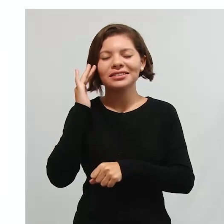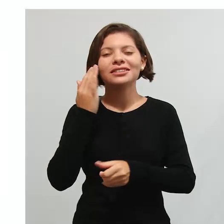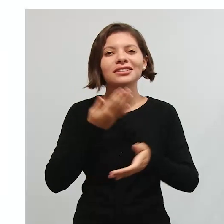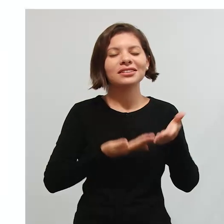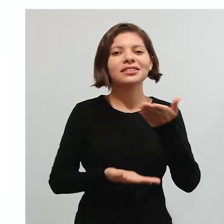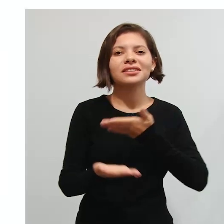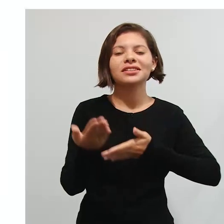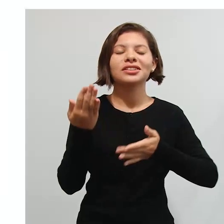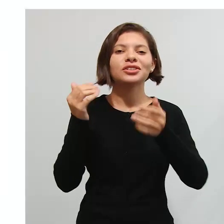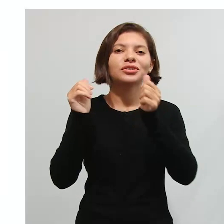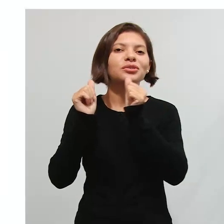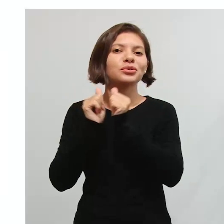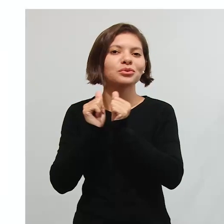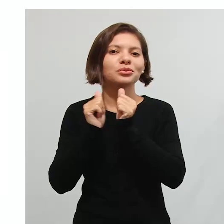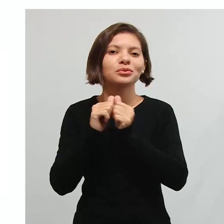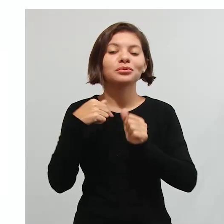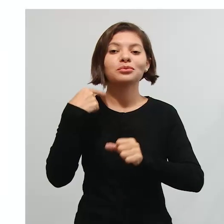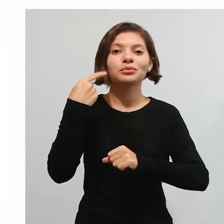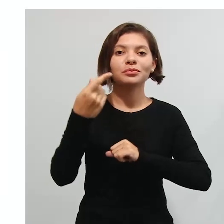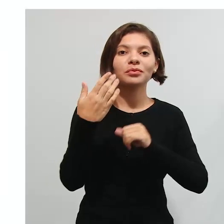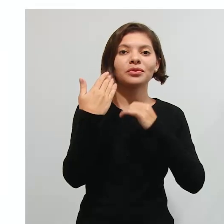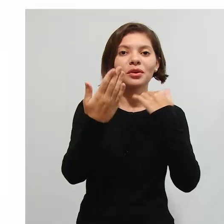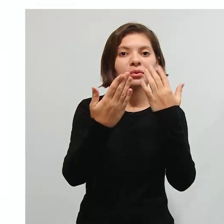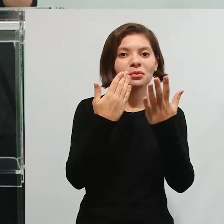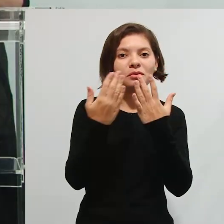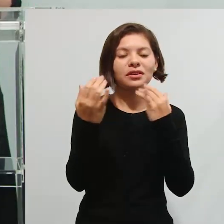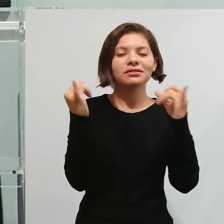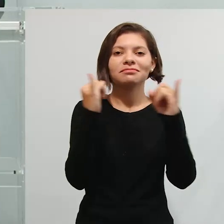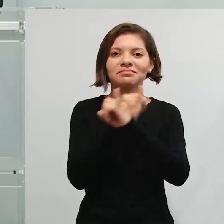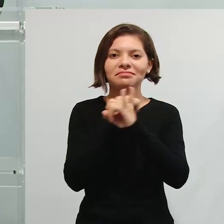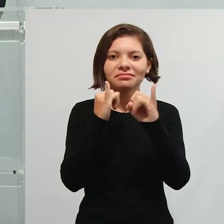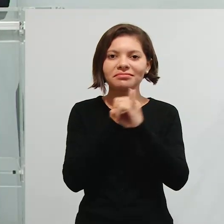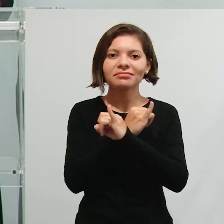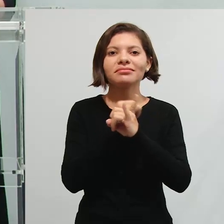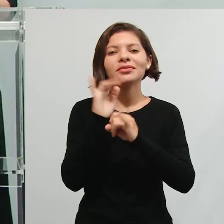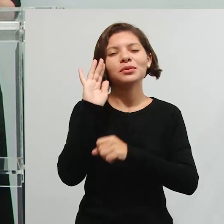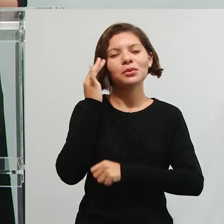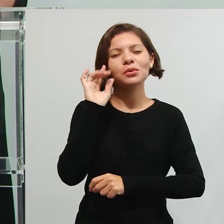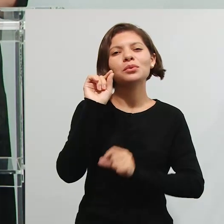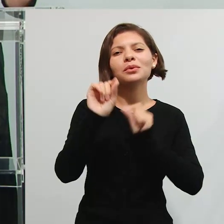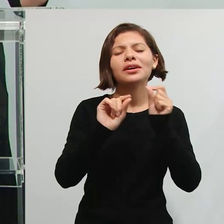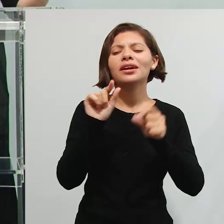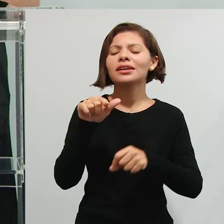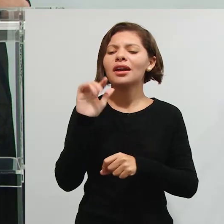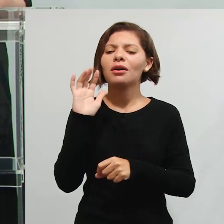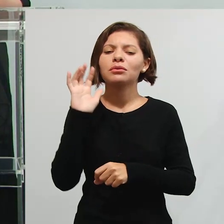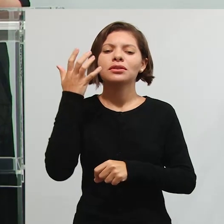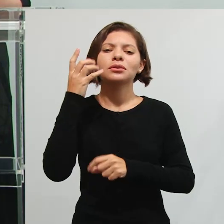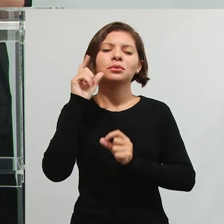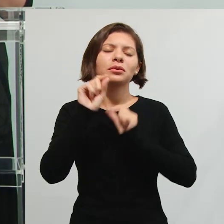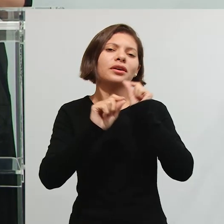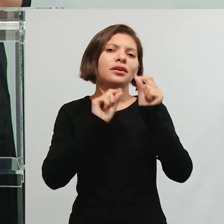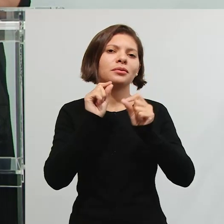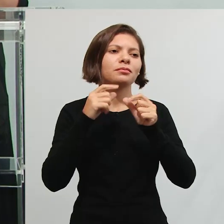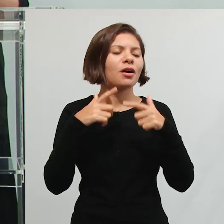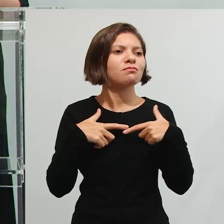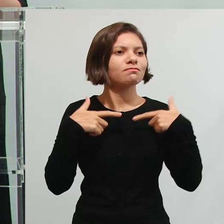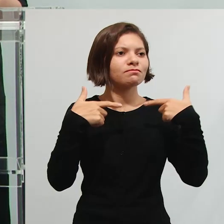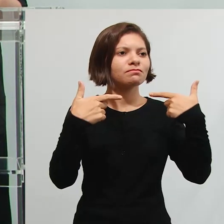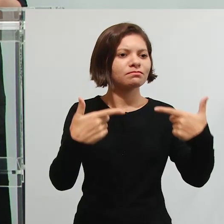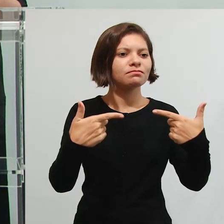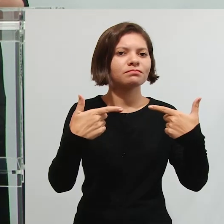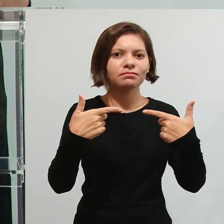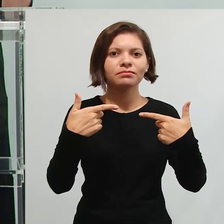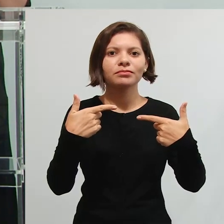entendendo eh e a partir dessa conversa dessa interação desse entendimento do que que tá acontecendo ali propondo